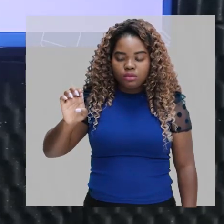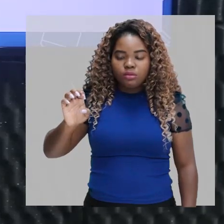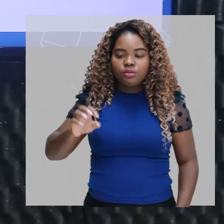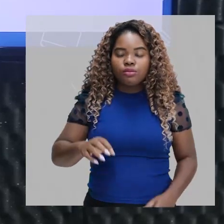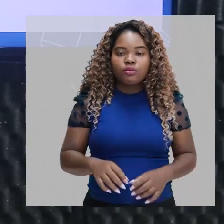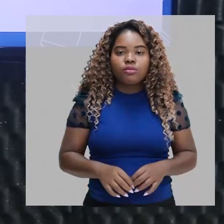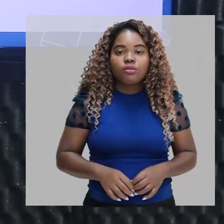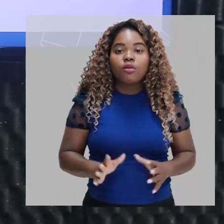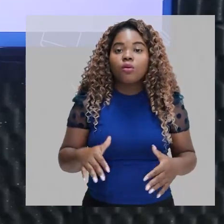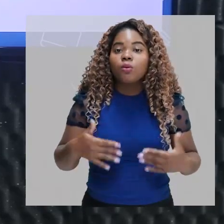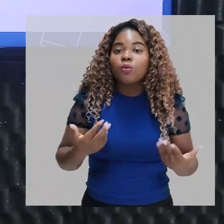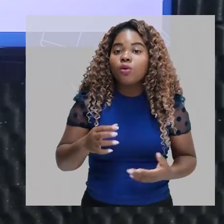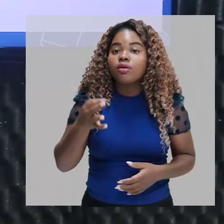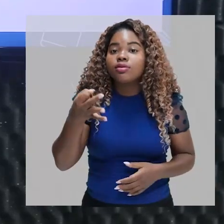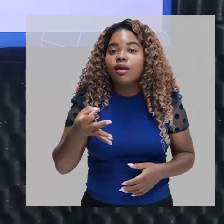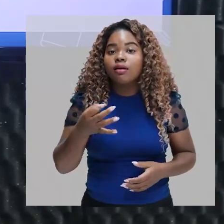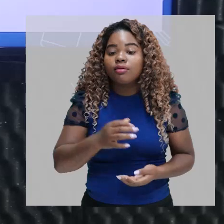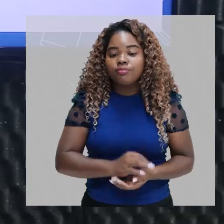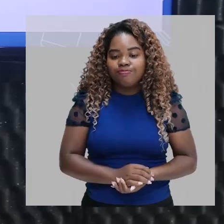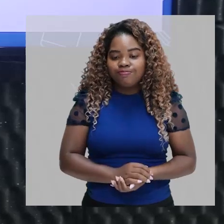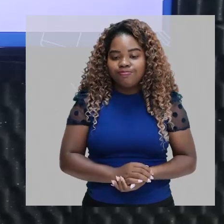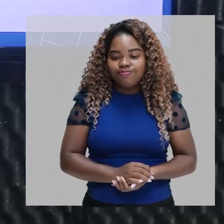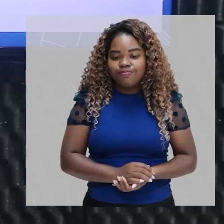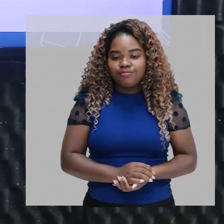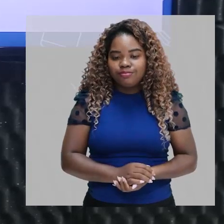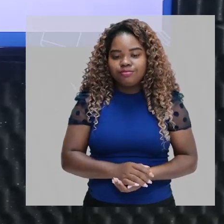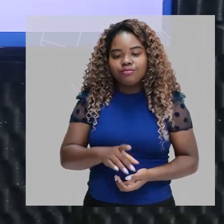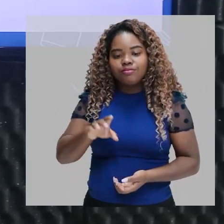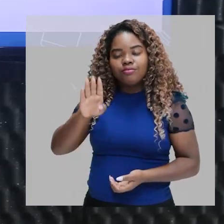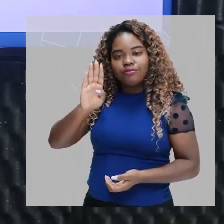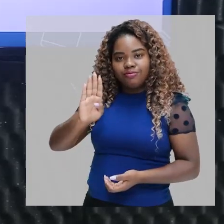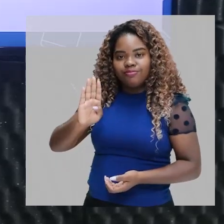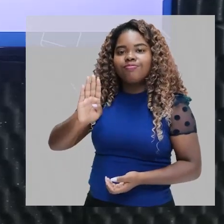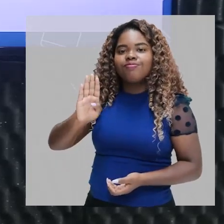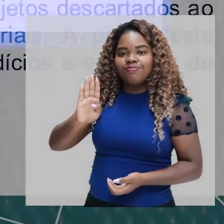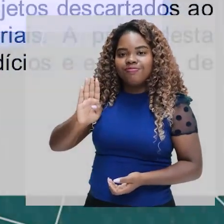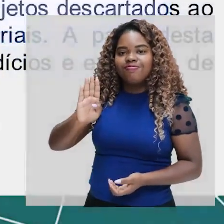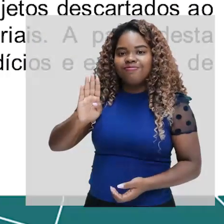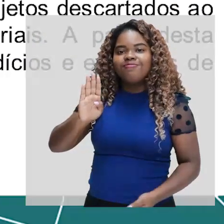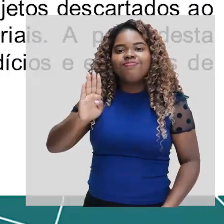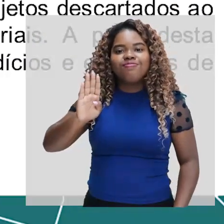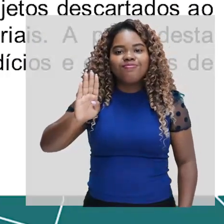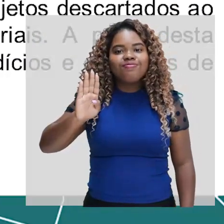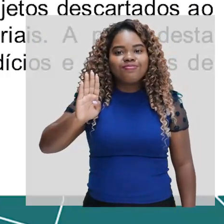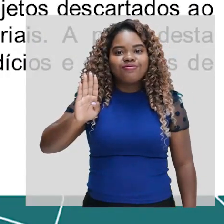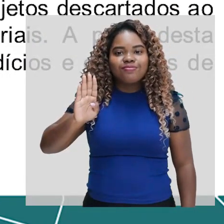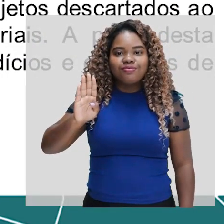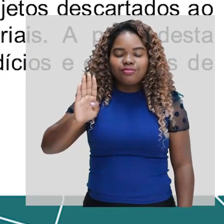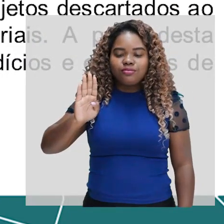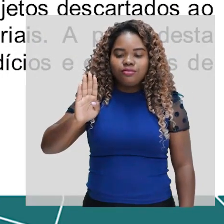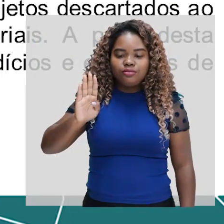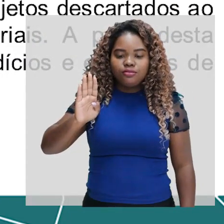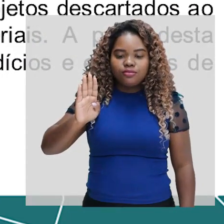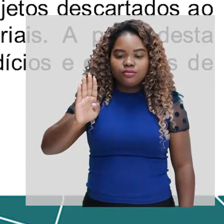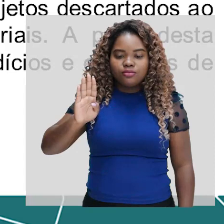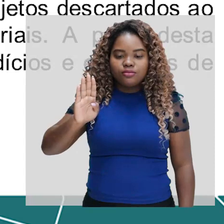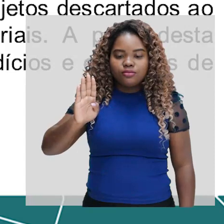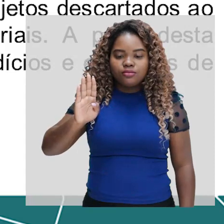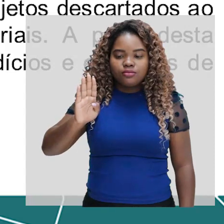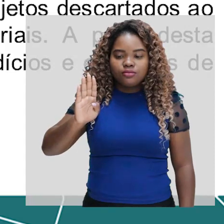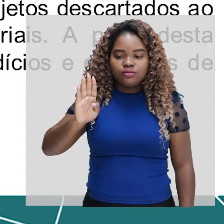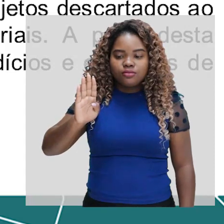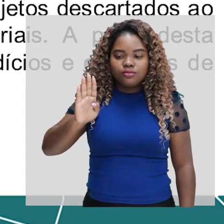naquele contexto, naquela época. Então, diante disso, vamos para as opções. Então, letra A, remetem